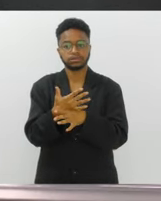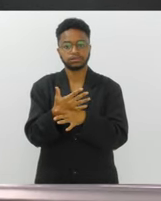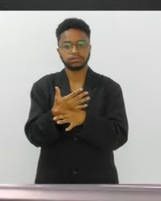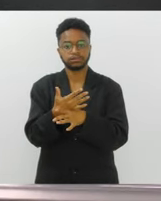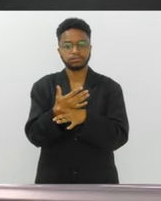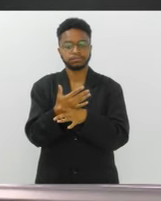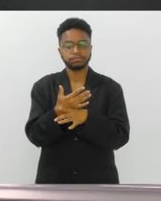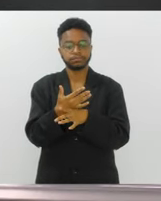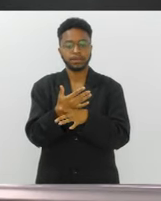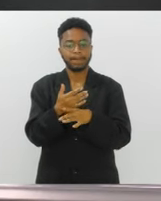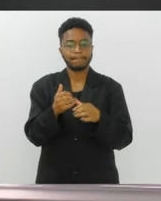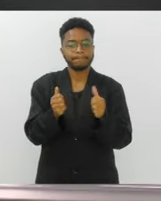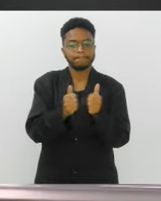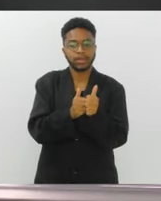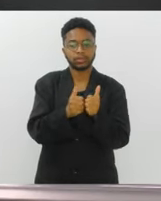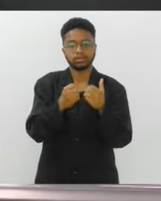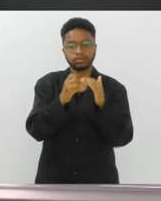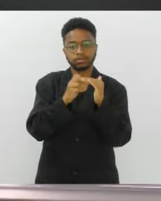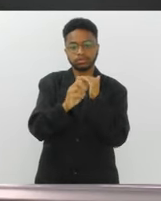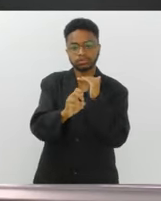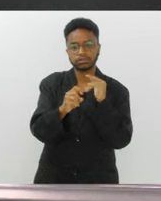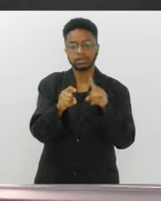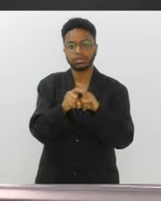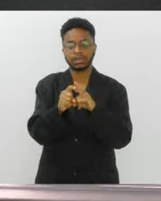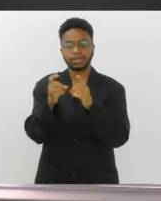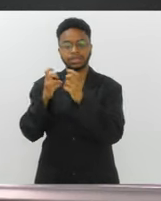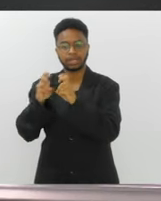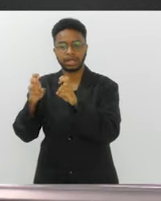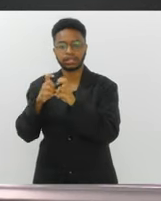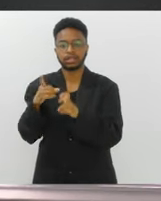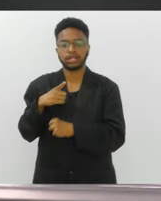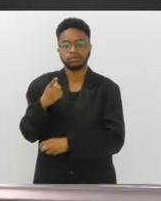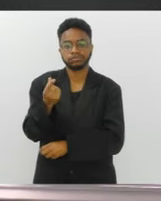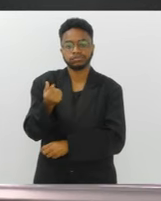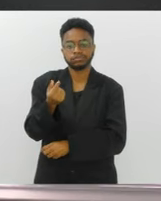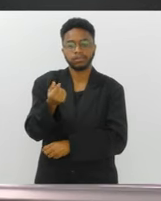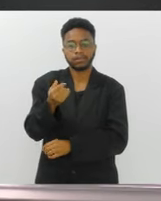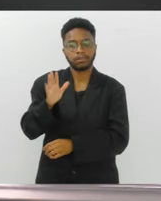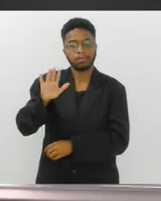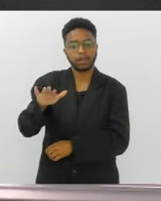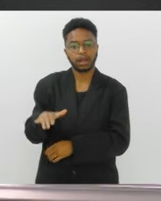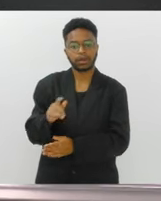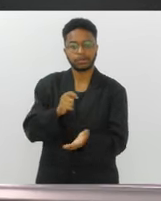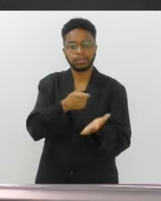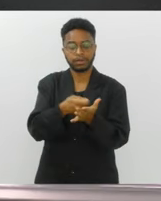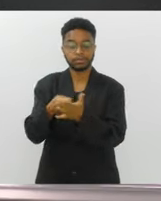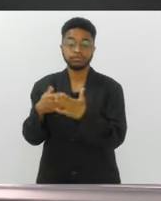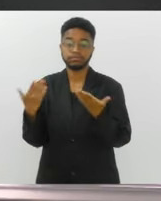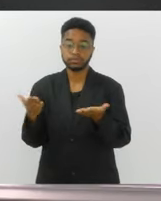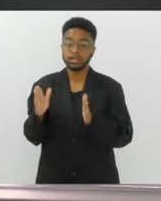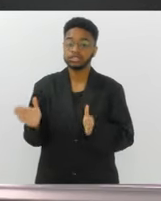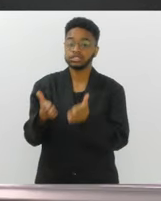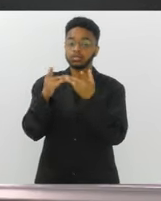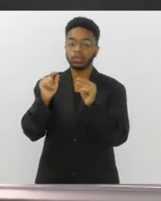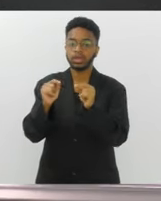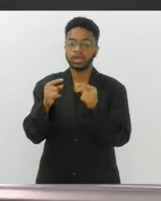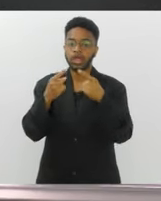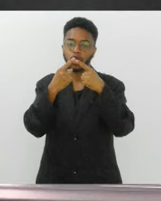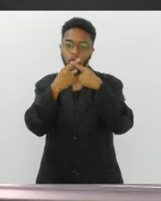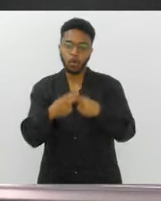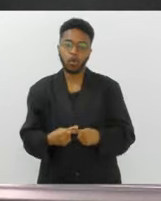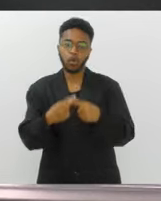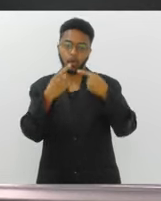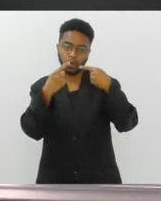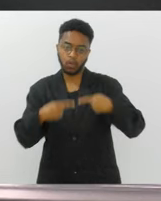paralelo ao metrô, paralelo ao trem, tenham tarifas bem mais baratas e compondo, incentivando uma concorrência predatória